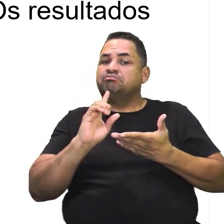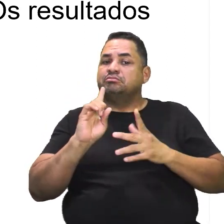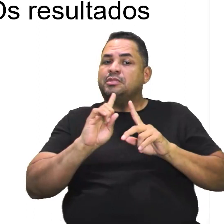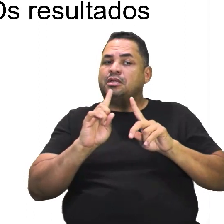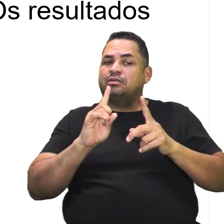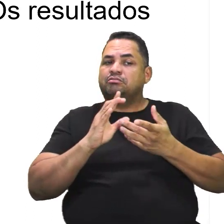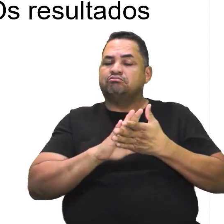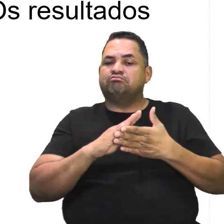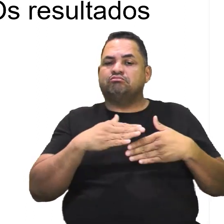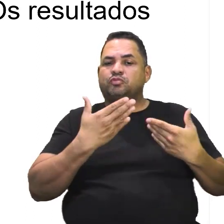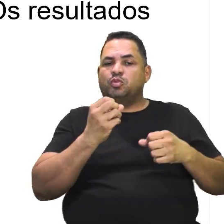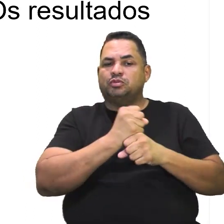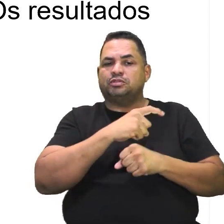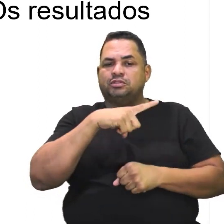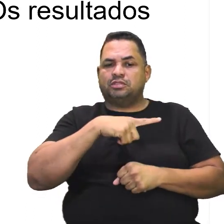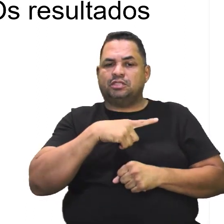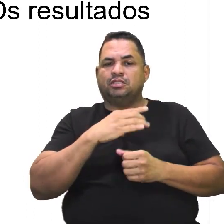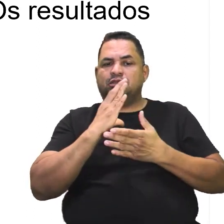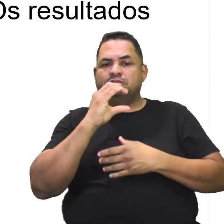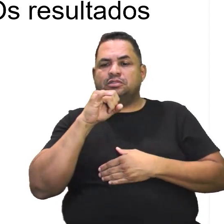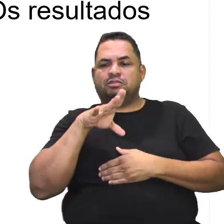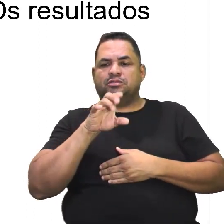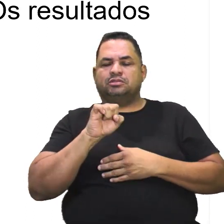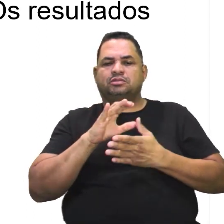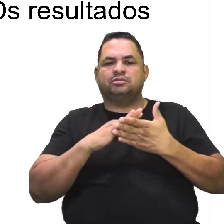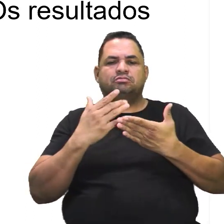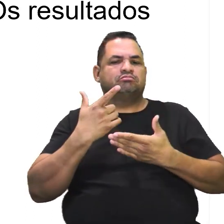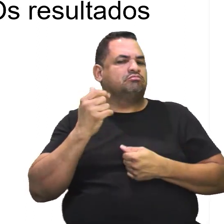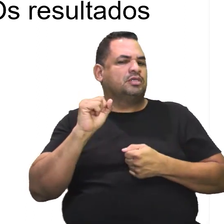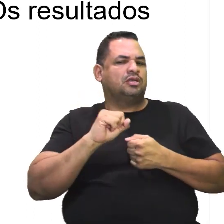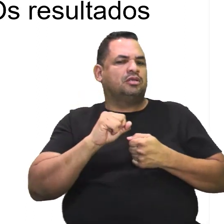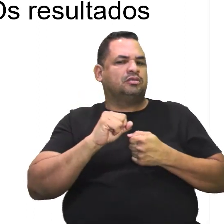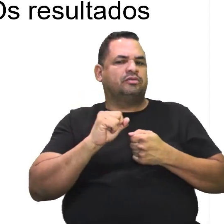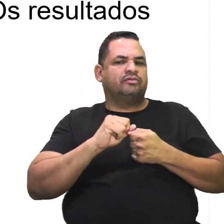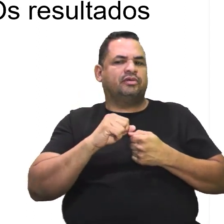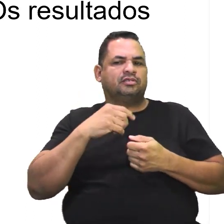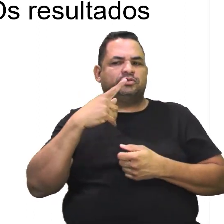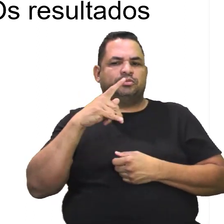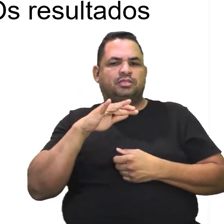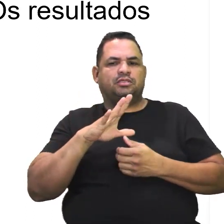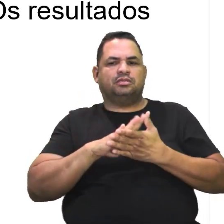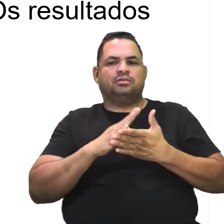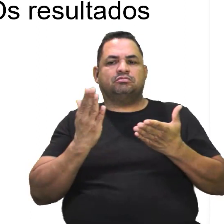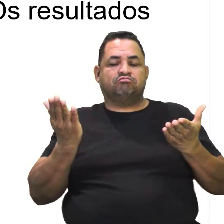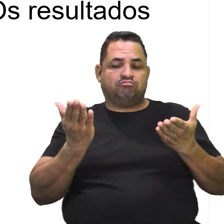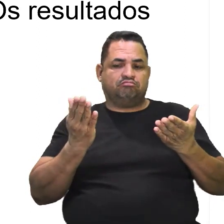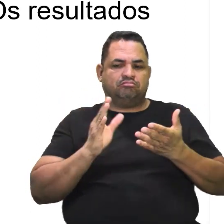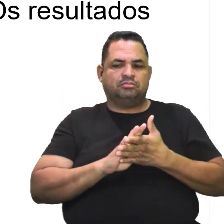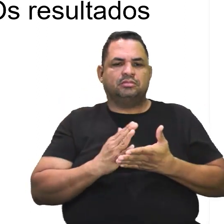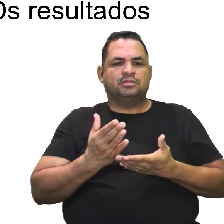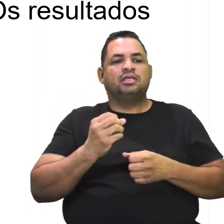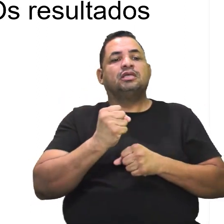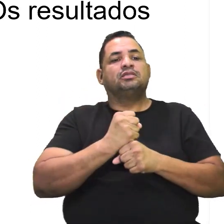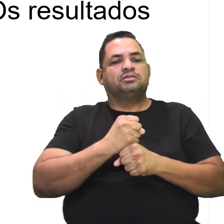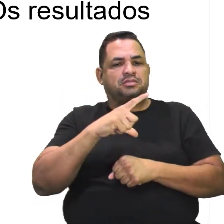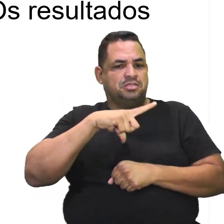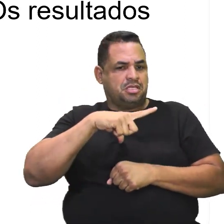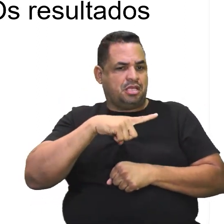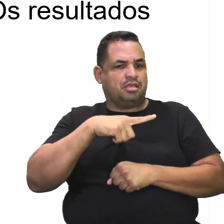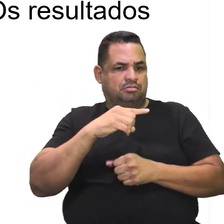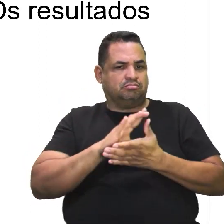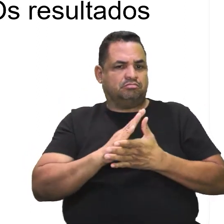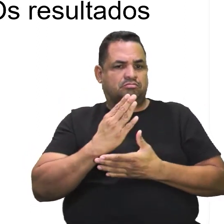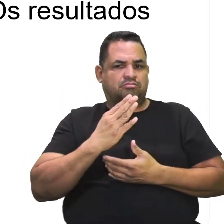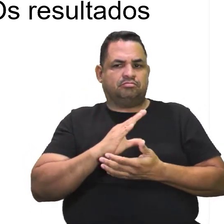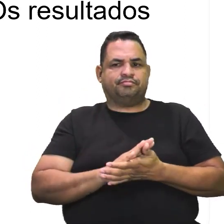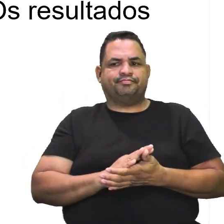em que há censo. Ou seja, quando tem censo, eles não fazem o PNAD. Esse ano teremos o censo, então não vai ter PNAD.